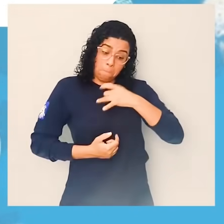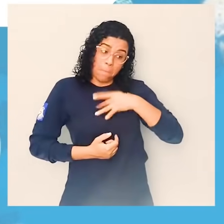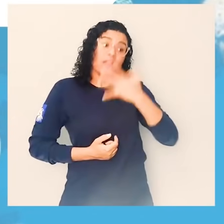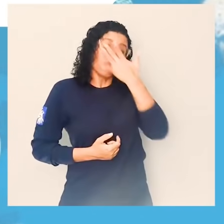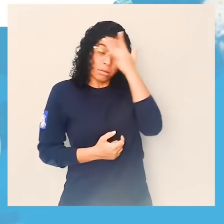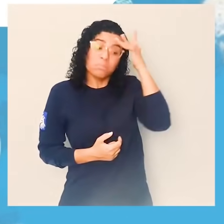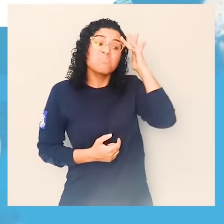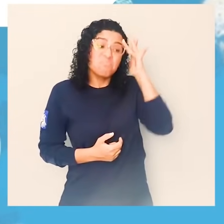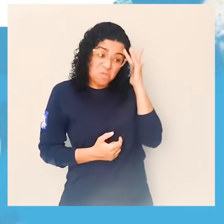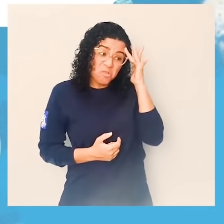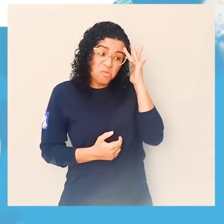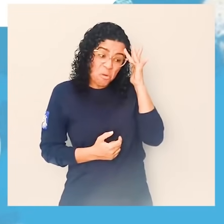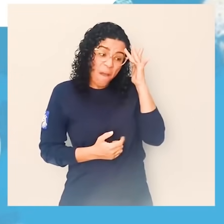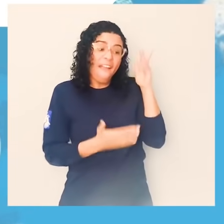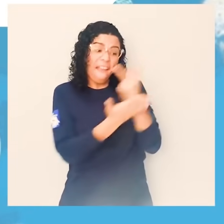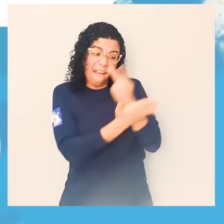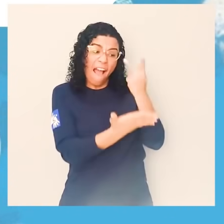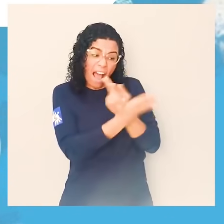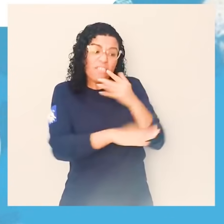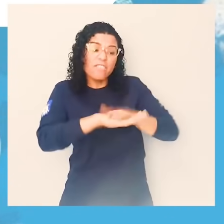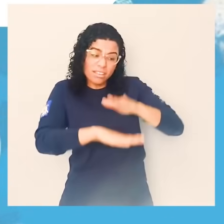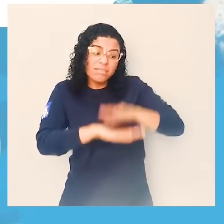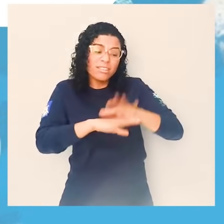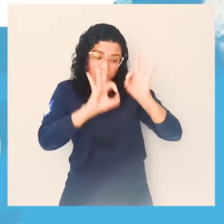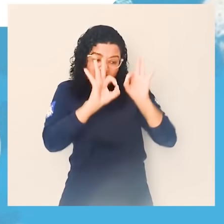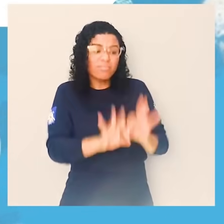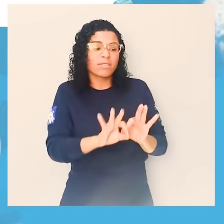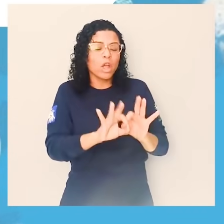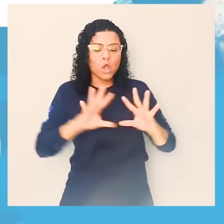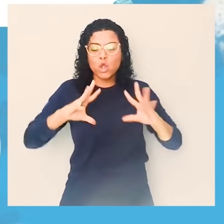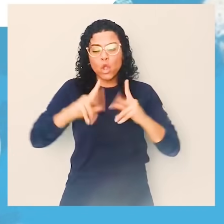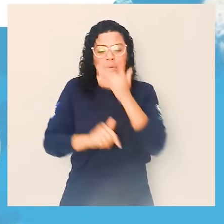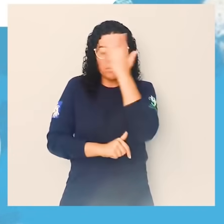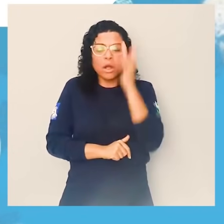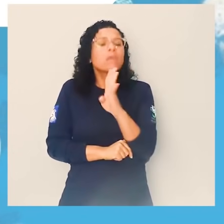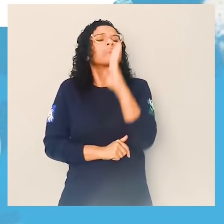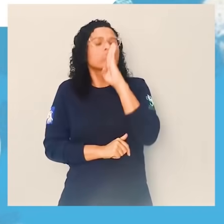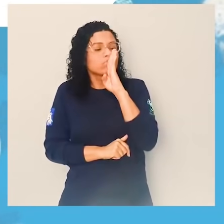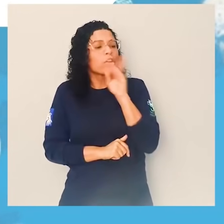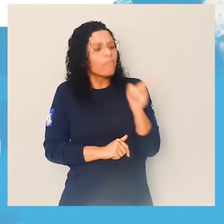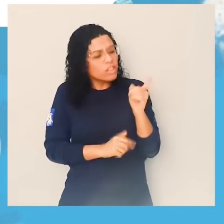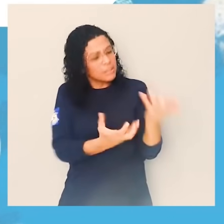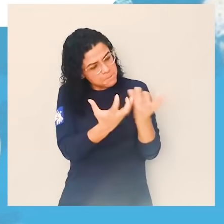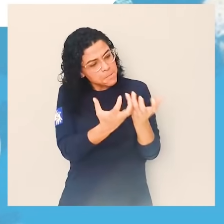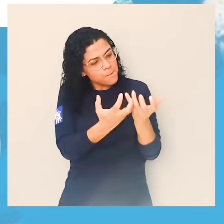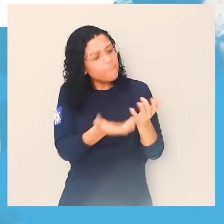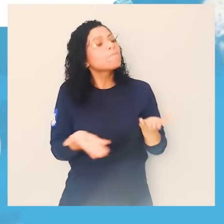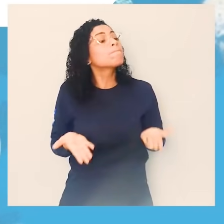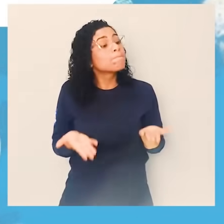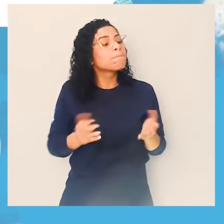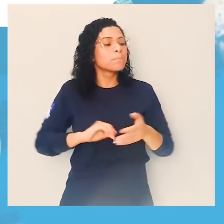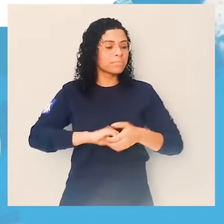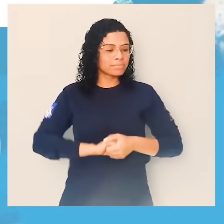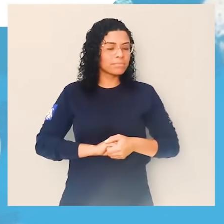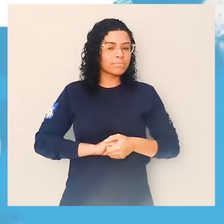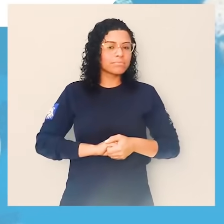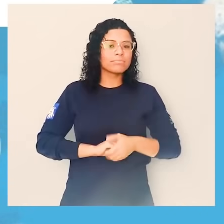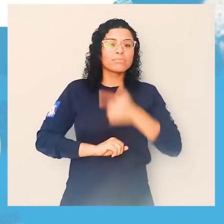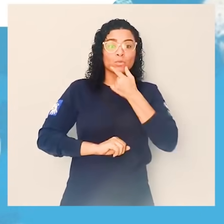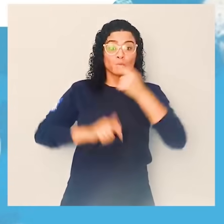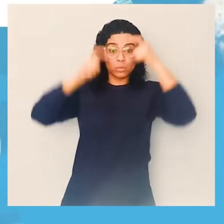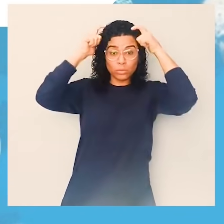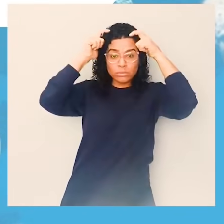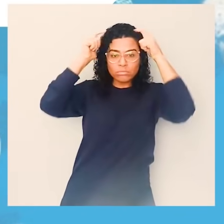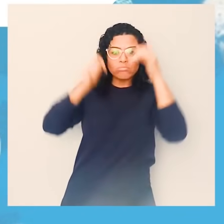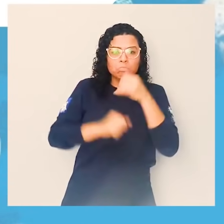medo de que todo mundo dissesse que você estava fazendo bobagens. Pois todo mundo calou. Não era isso que você queria? O